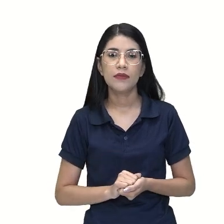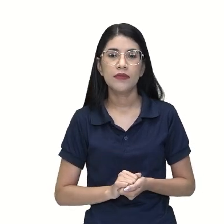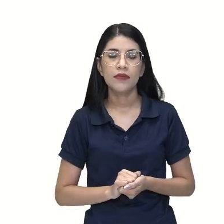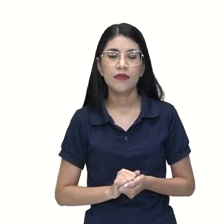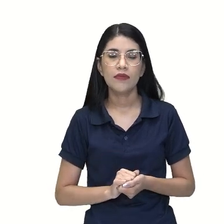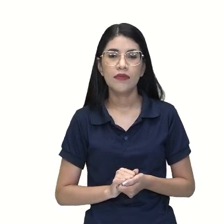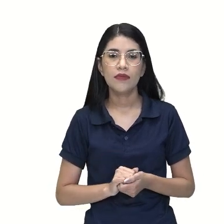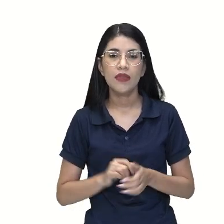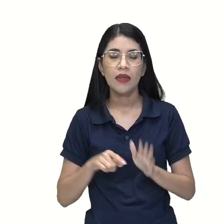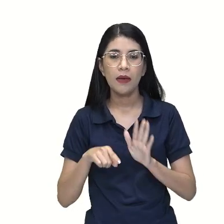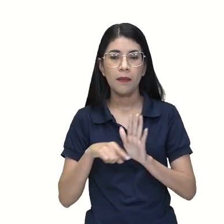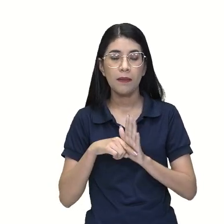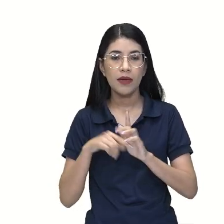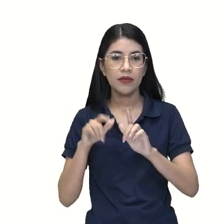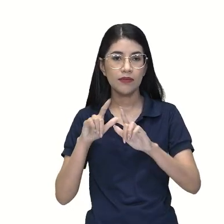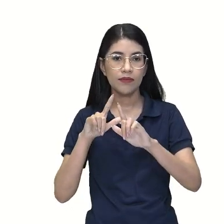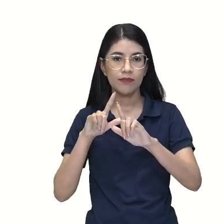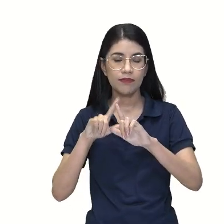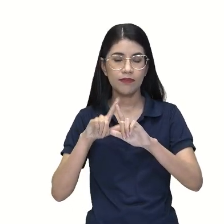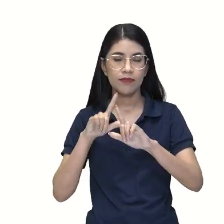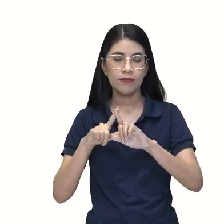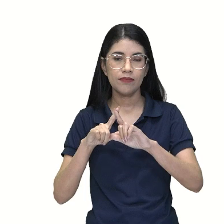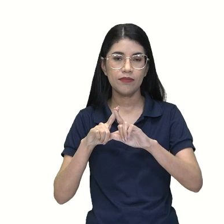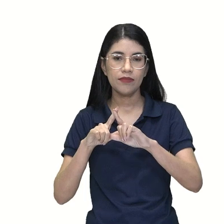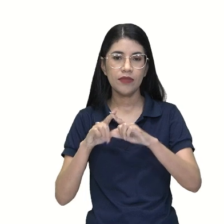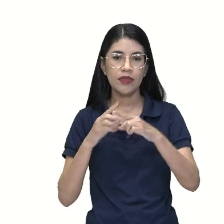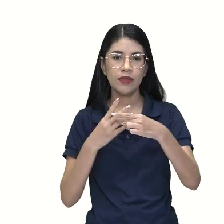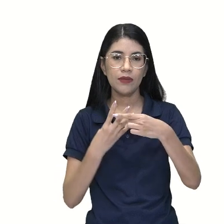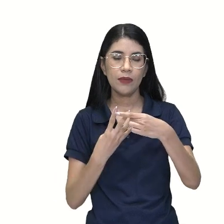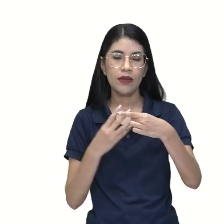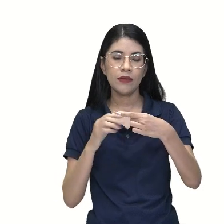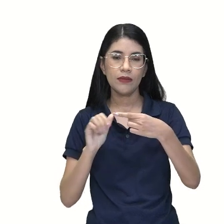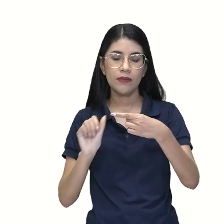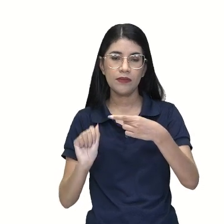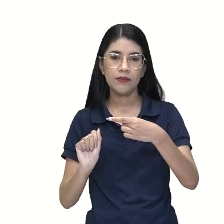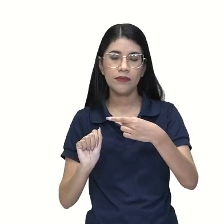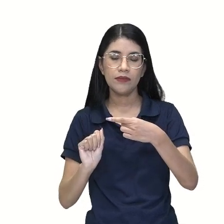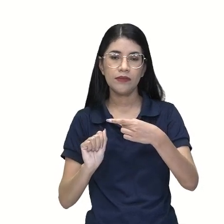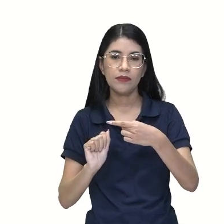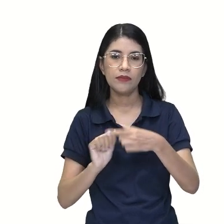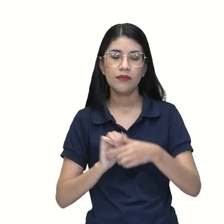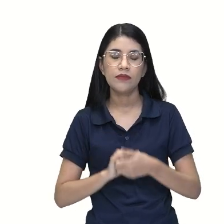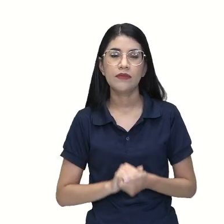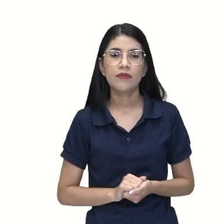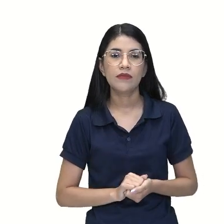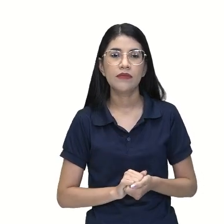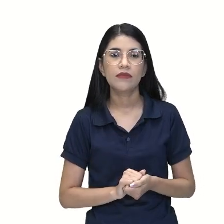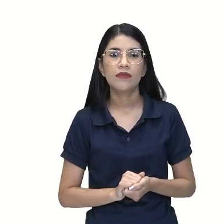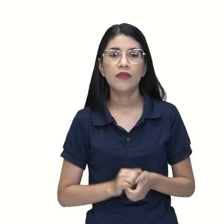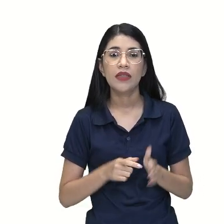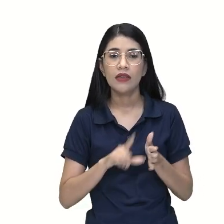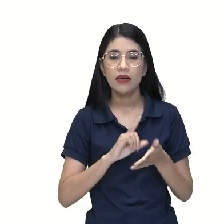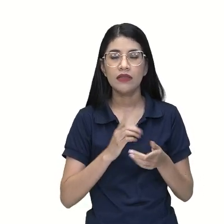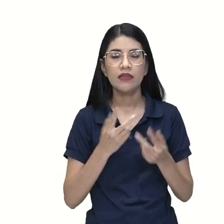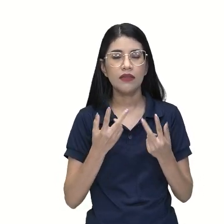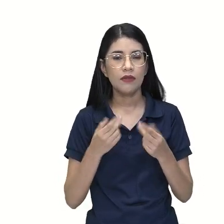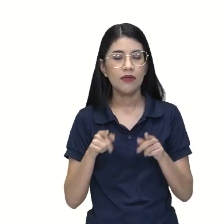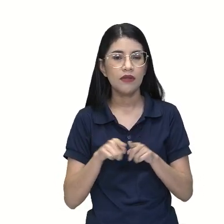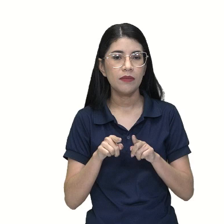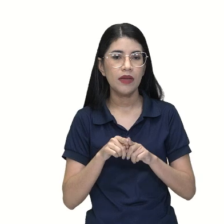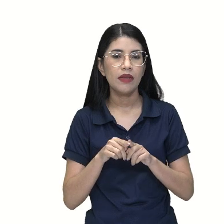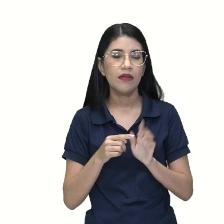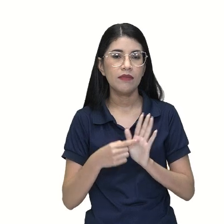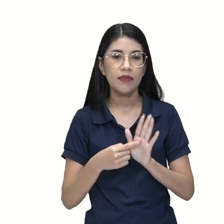vai ser igual a menos delta sobre 4A. Não foi isso que nós fizemos no exemplo anterior?